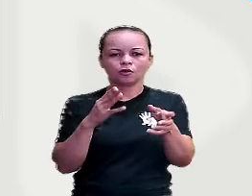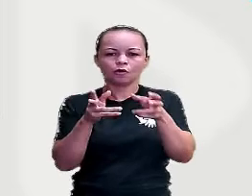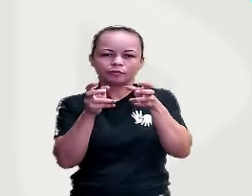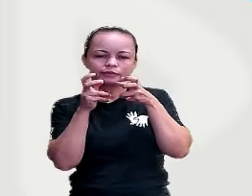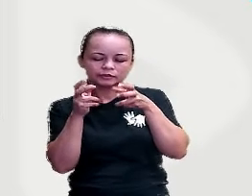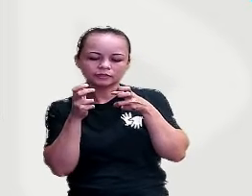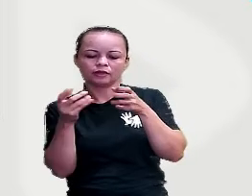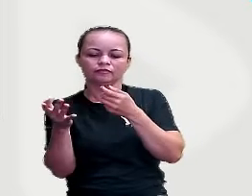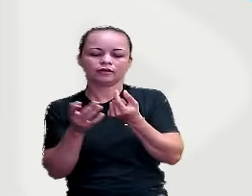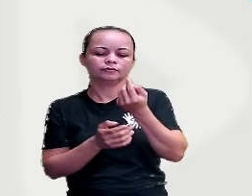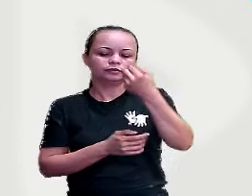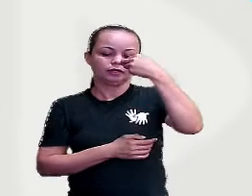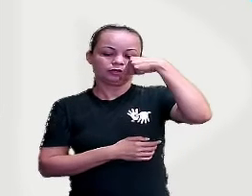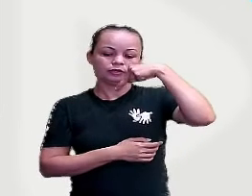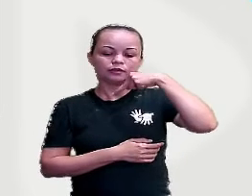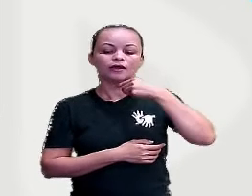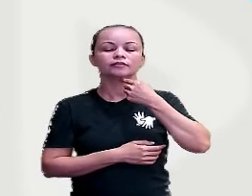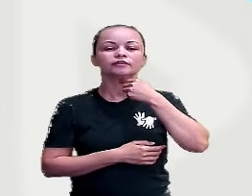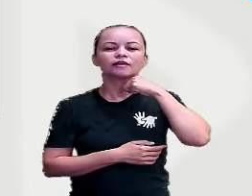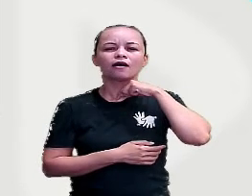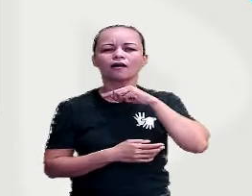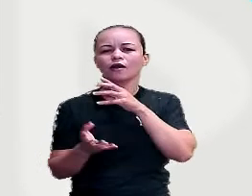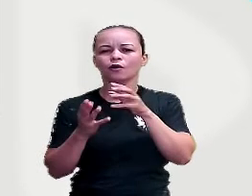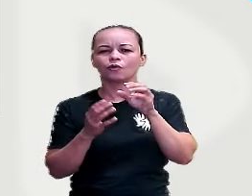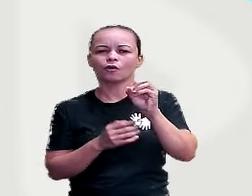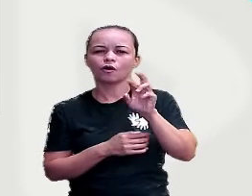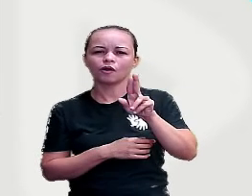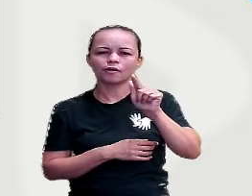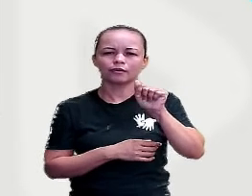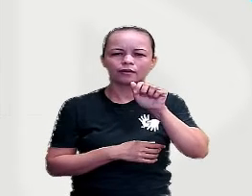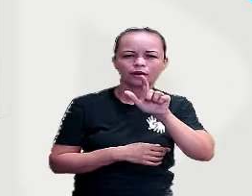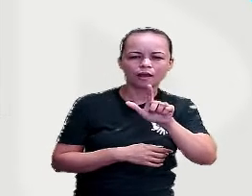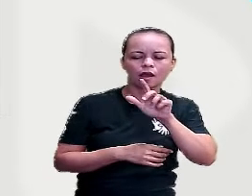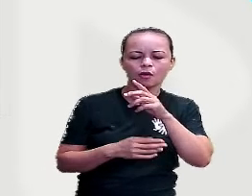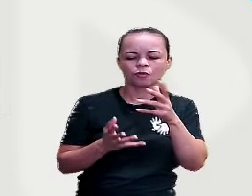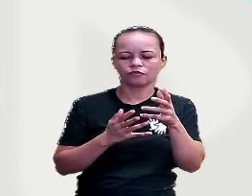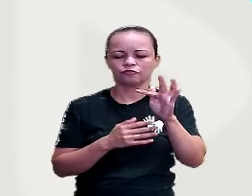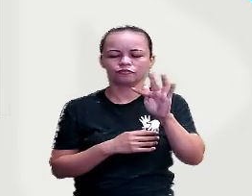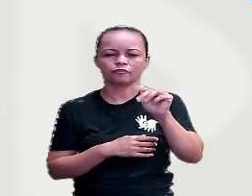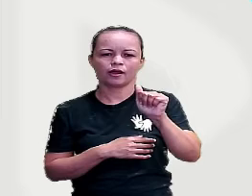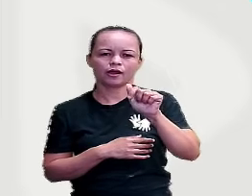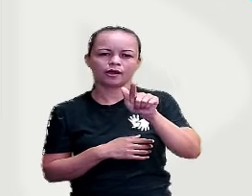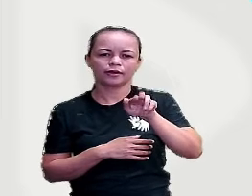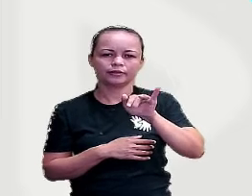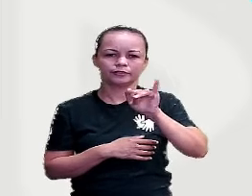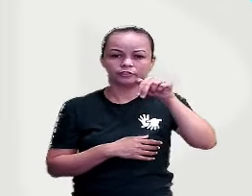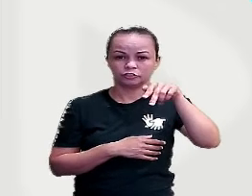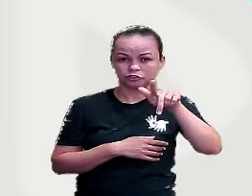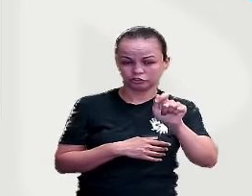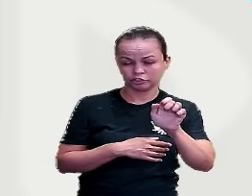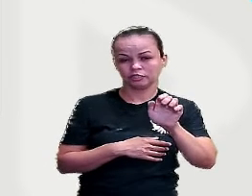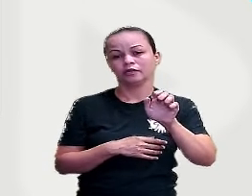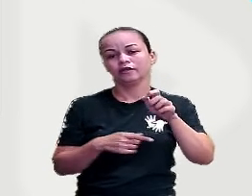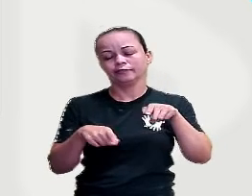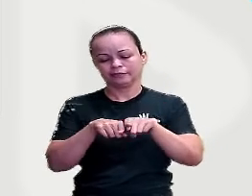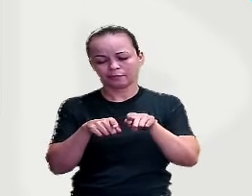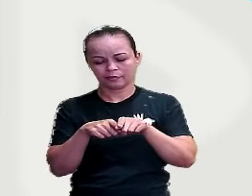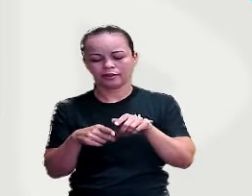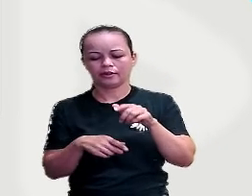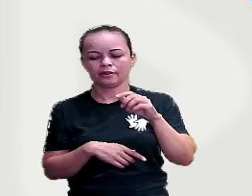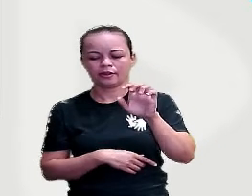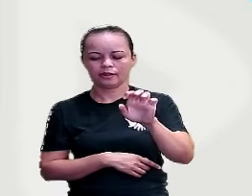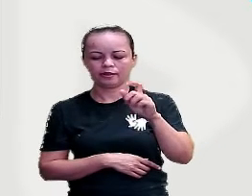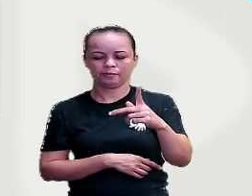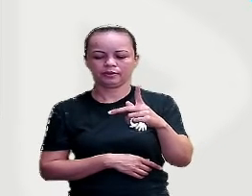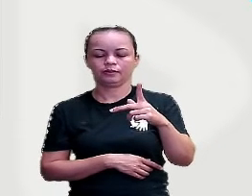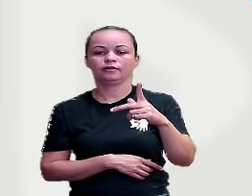cavidade nasal, a cavidade oral, a faringe, né, como eu já tinha mostrado para vocês, a epiglote, que é aquele órgãozinho